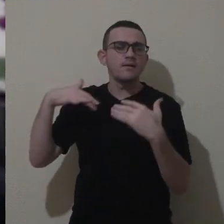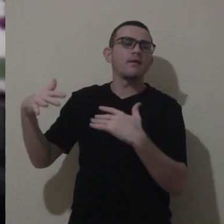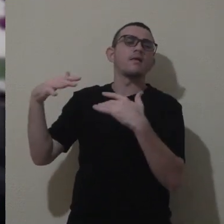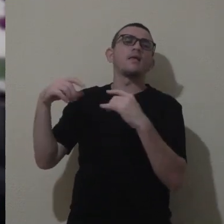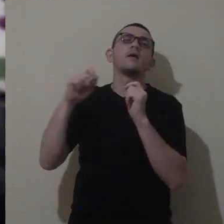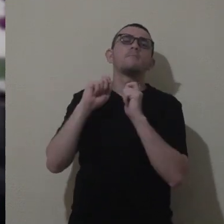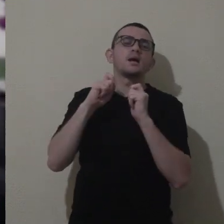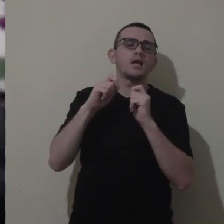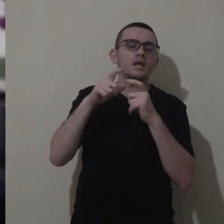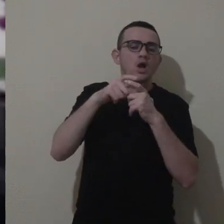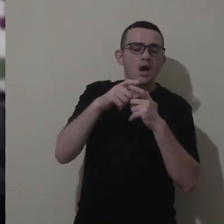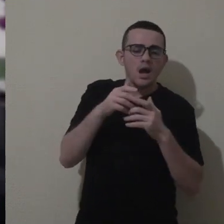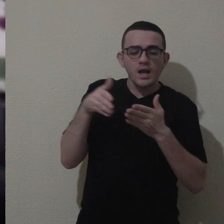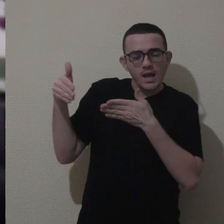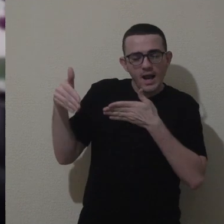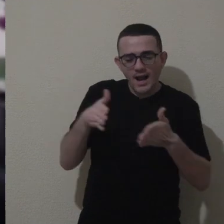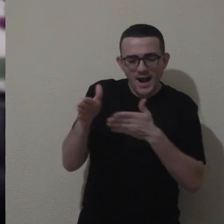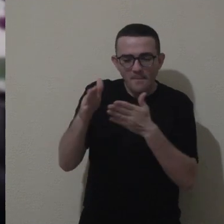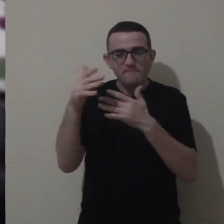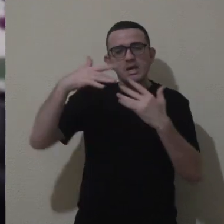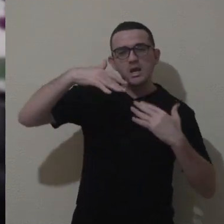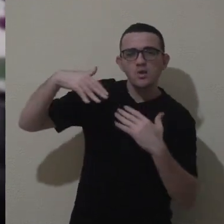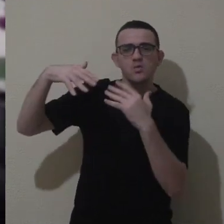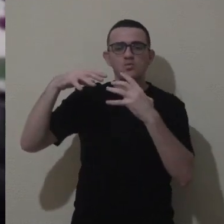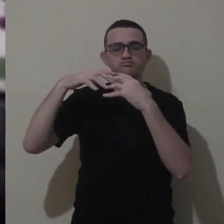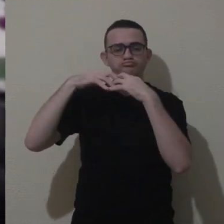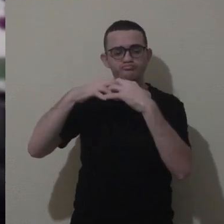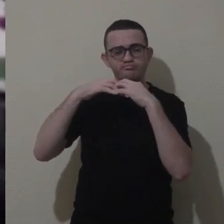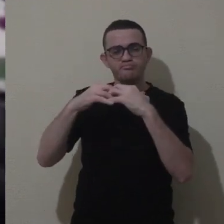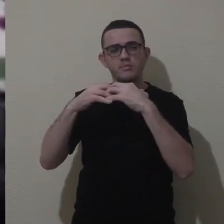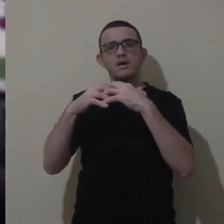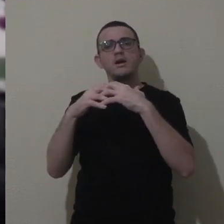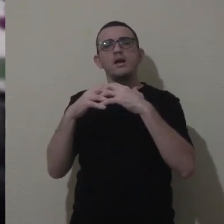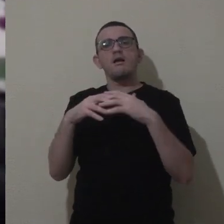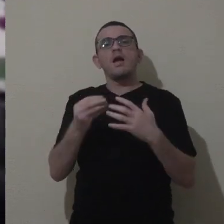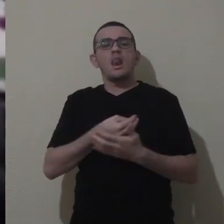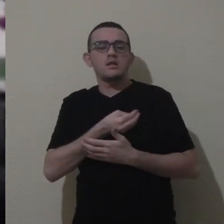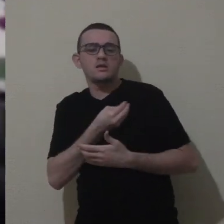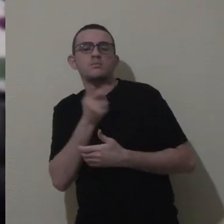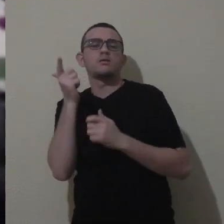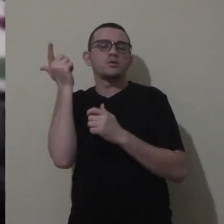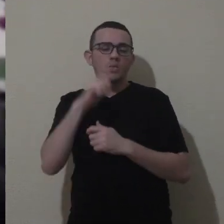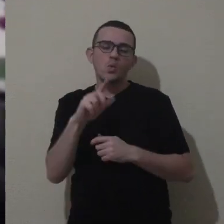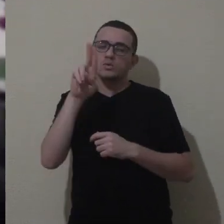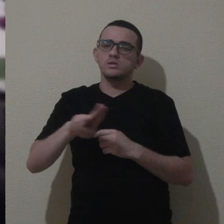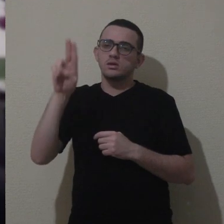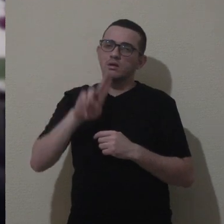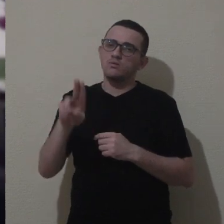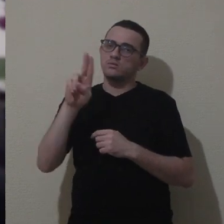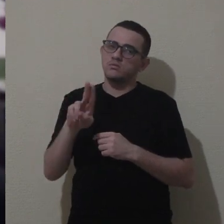deixar que aquela via neural, né, do cérebro, ela esteja presente para que você possa